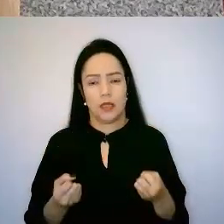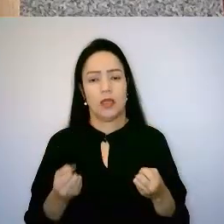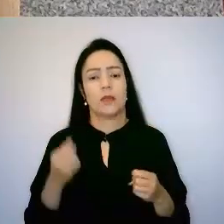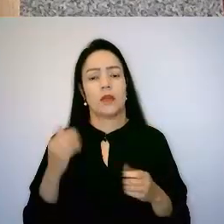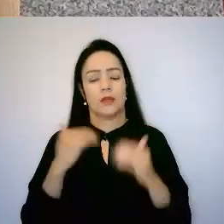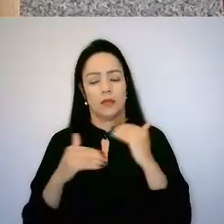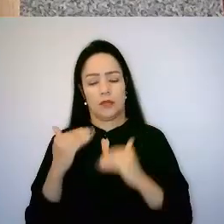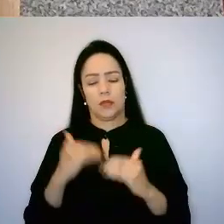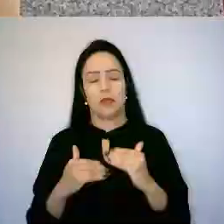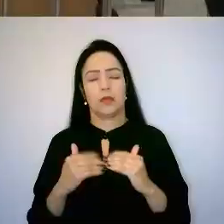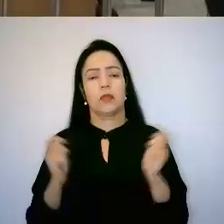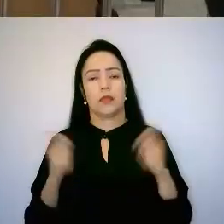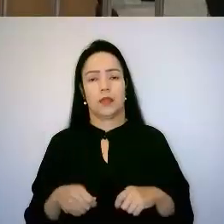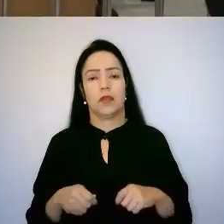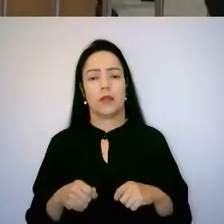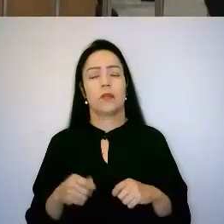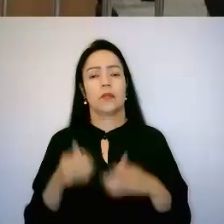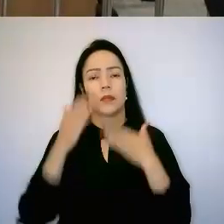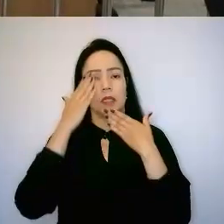Muito obrigado